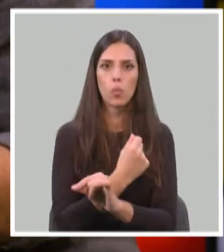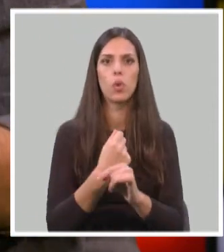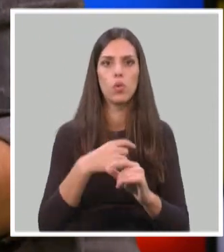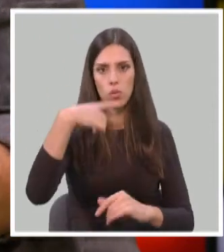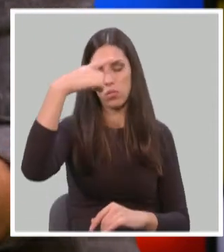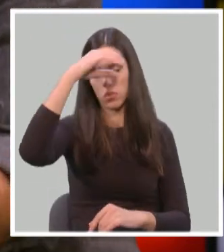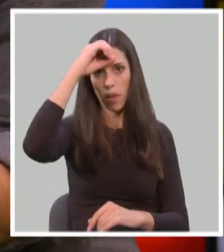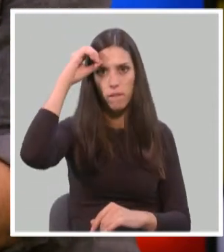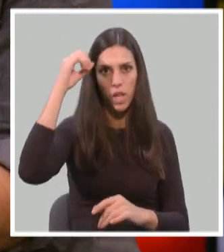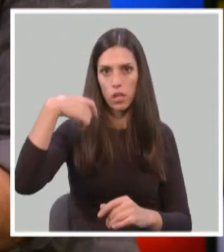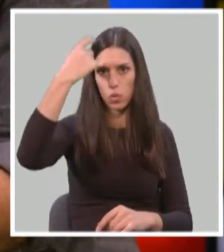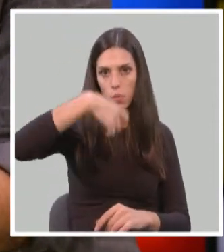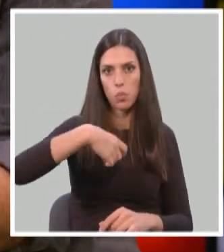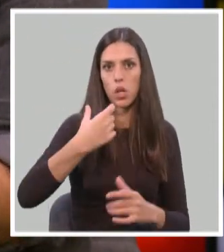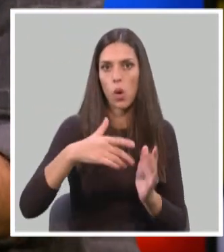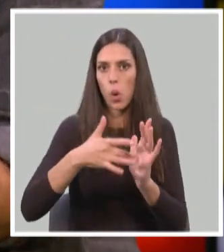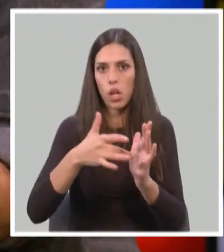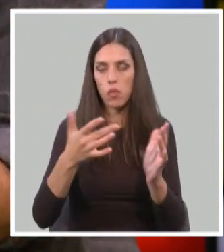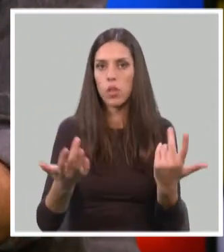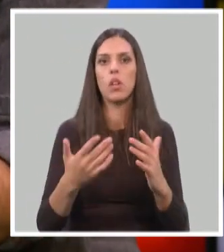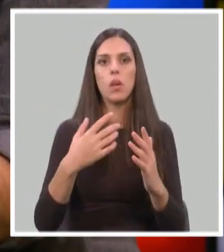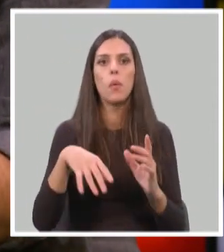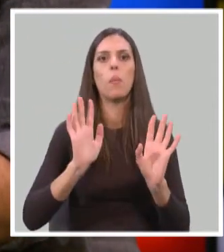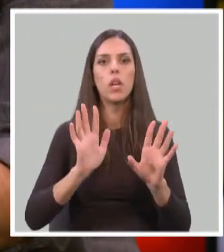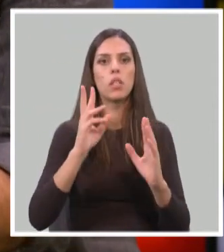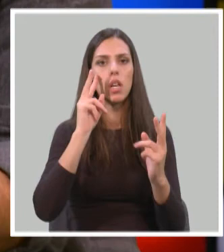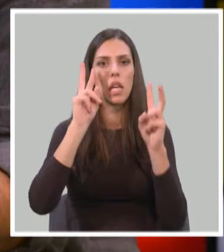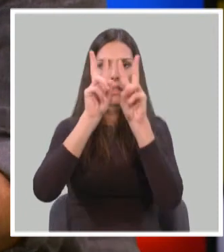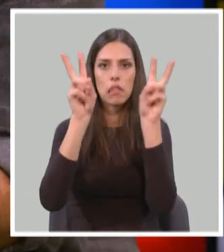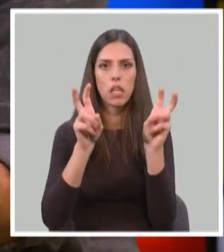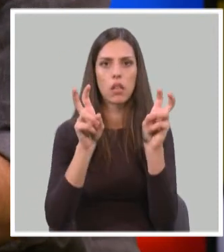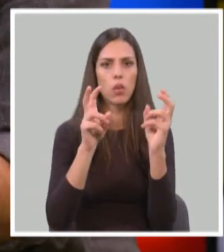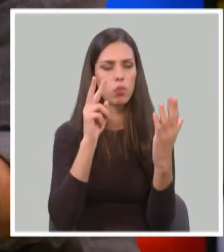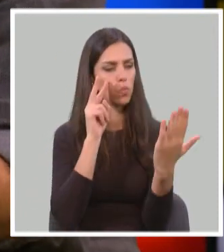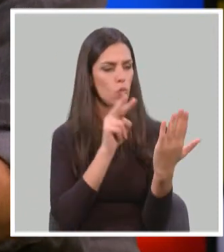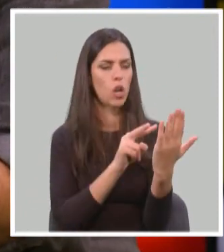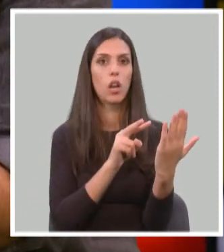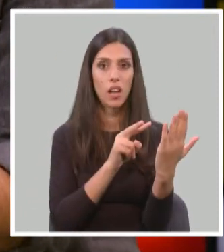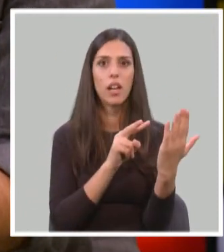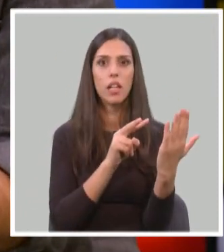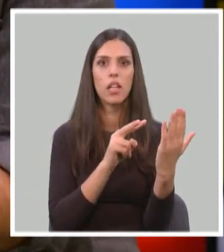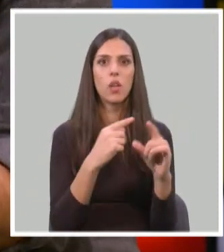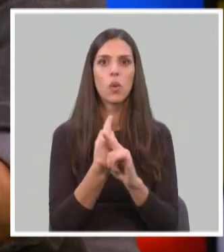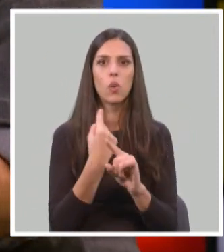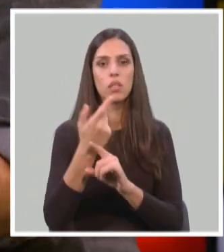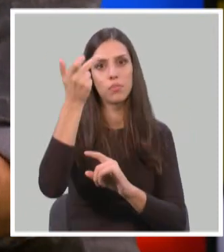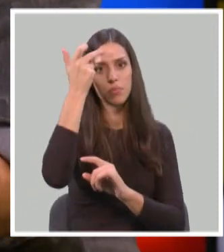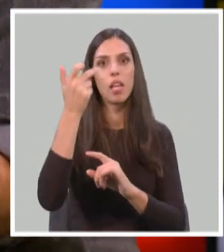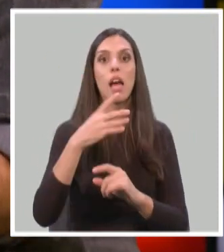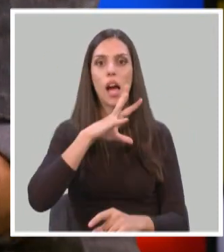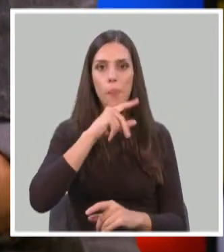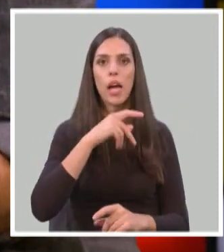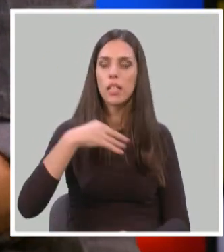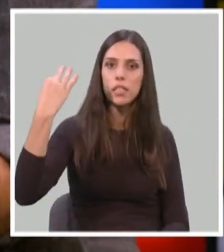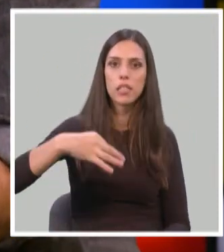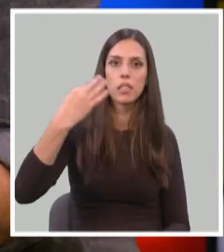nada, nem sobre mim, nem sobre o livro, só que o título, ela disse que foi uma coisa que a impactou porque era algo que a mãe lhe